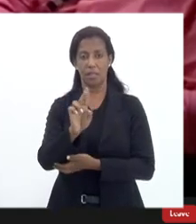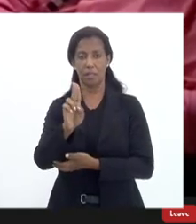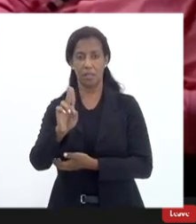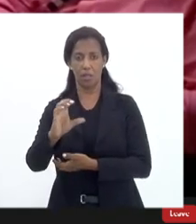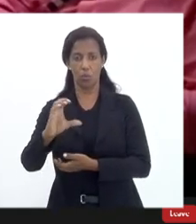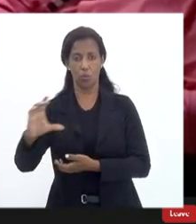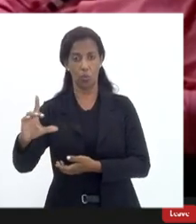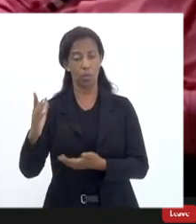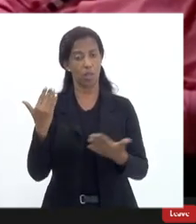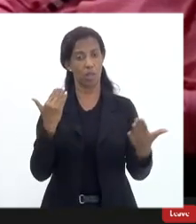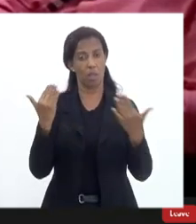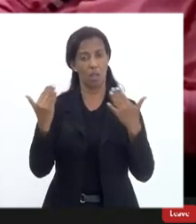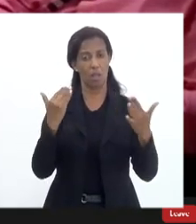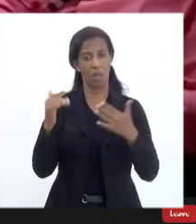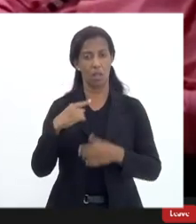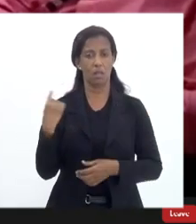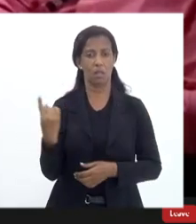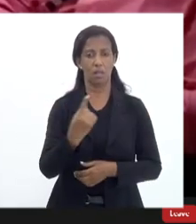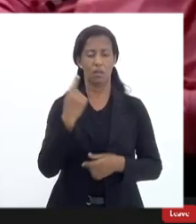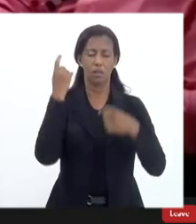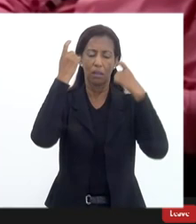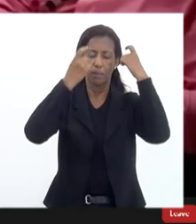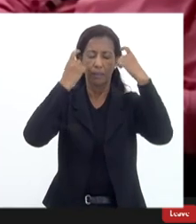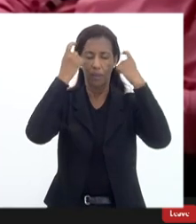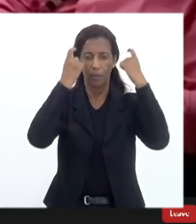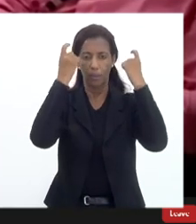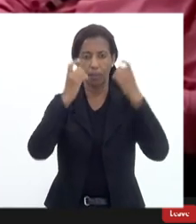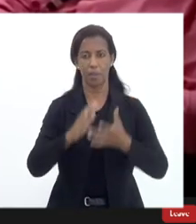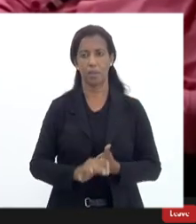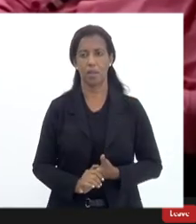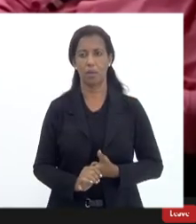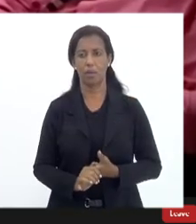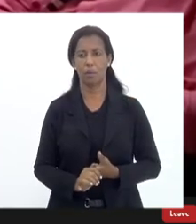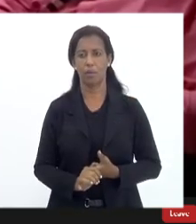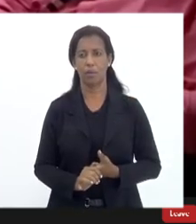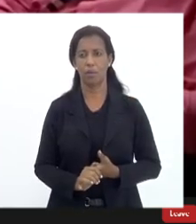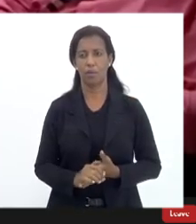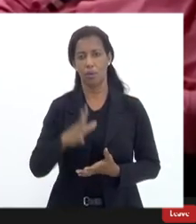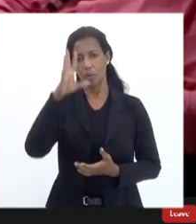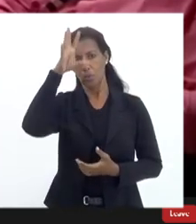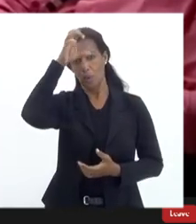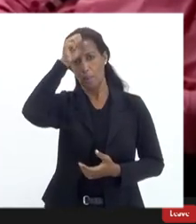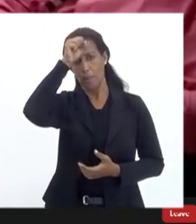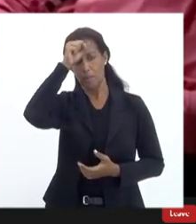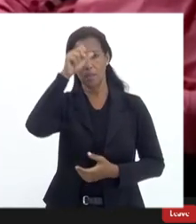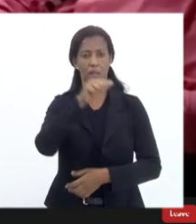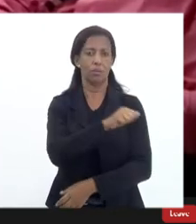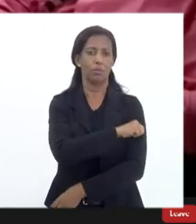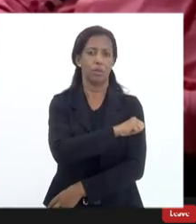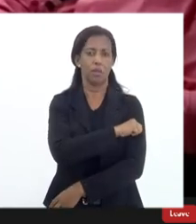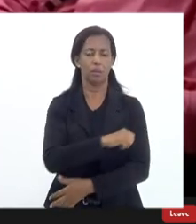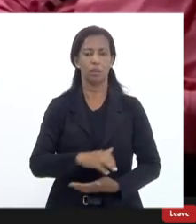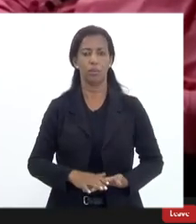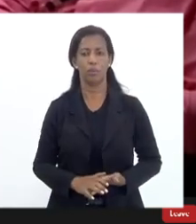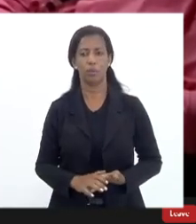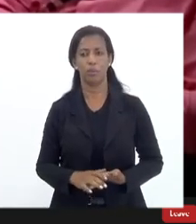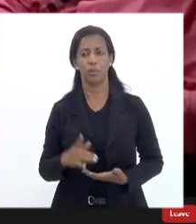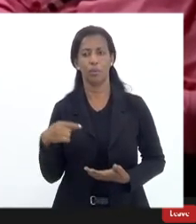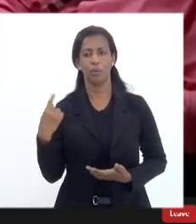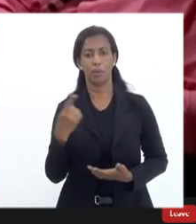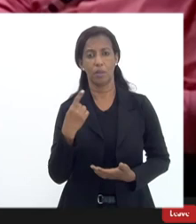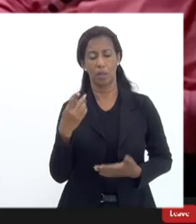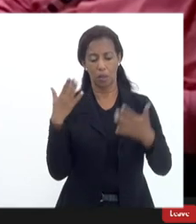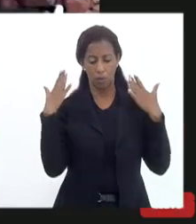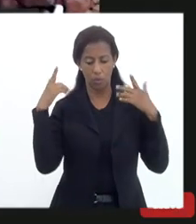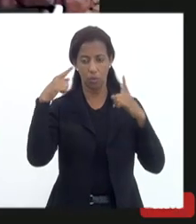em relação à nossa preocupação a questão da aprendizagem dos nossos alunos, que é o nosso foco,